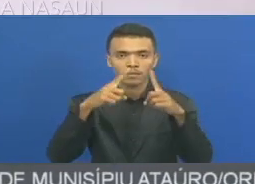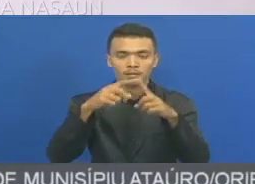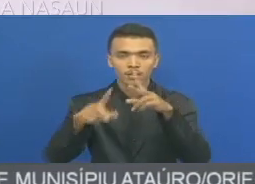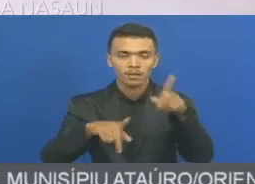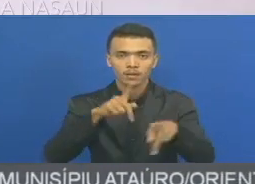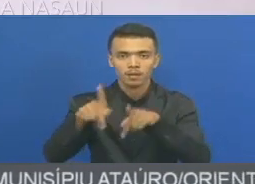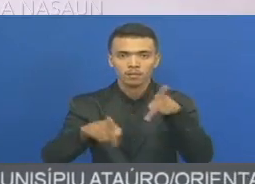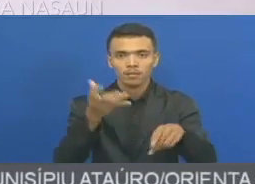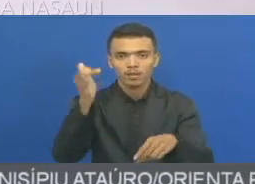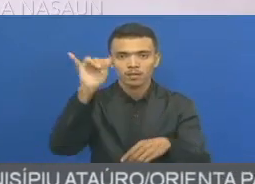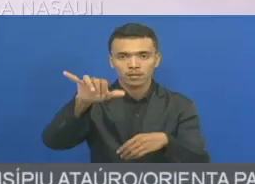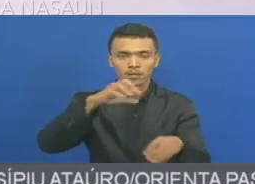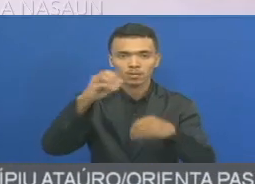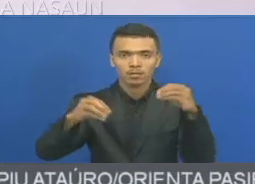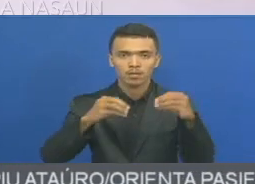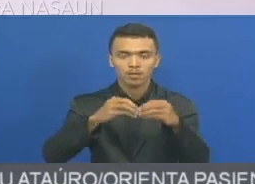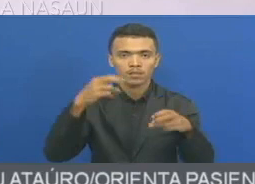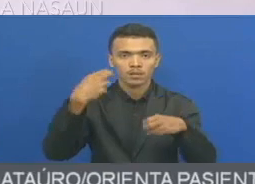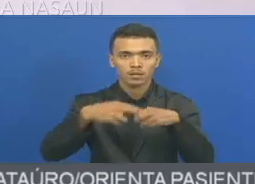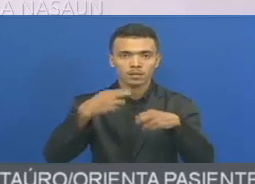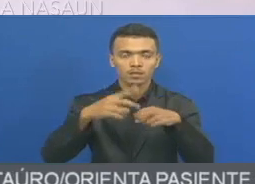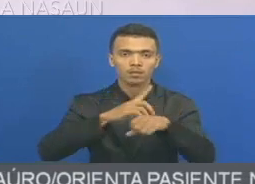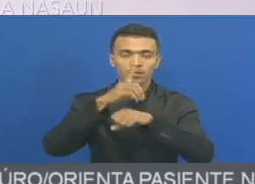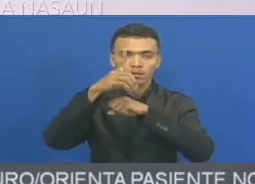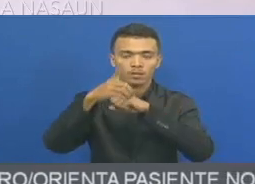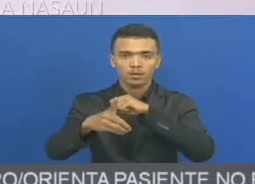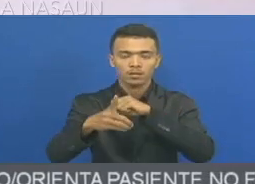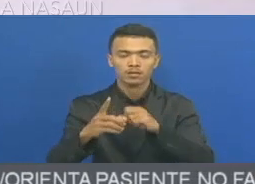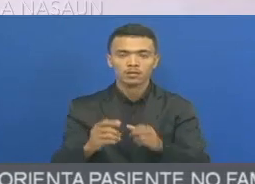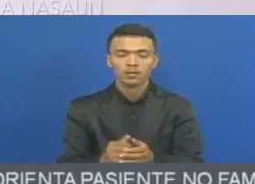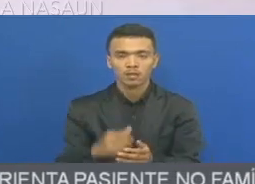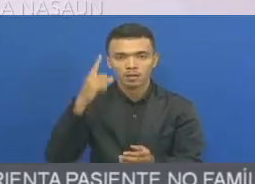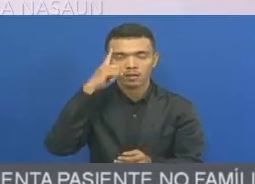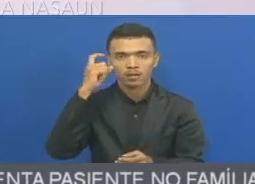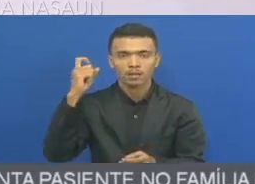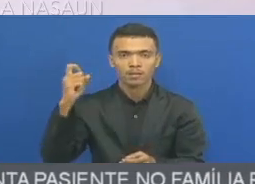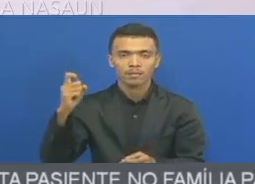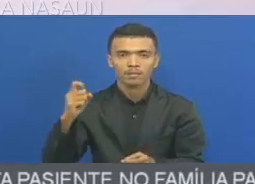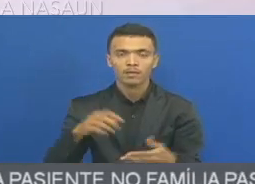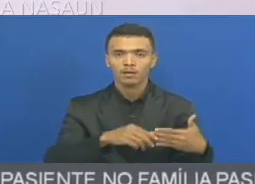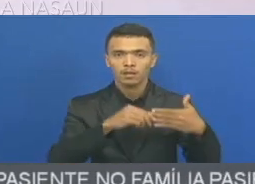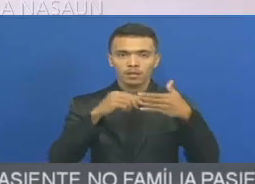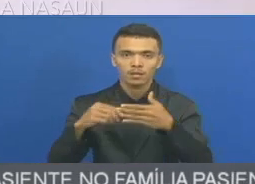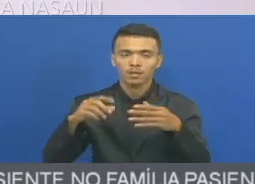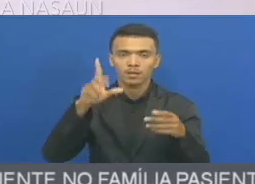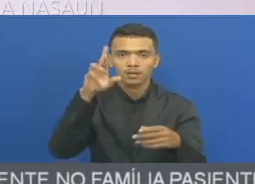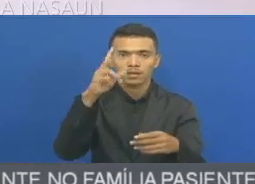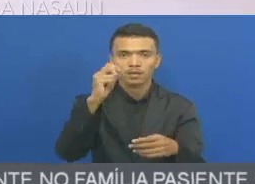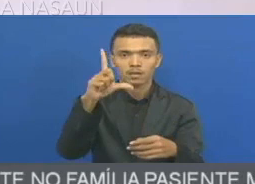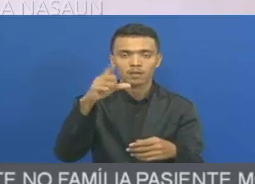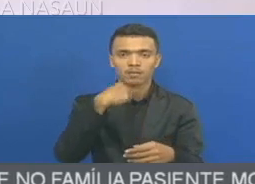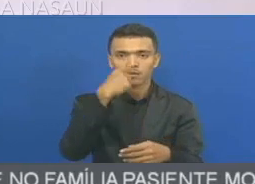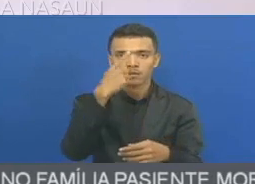necessidade de ir quando há riscos, desastre em linha. Também líder RTTLEP nos